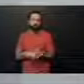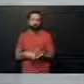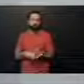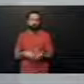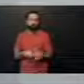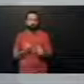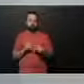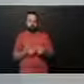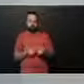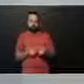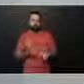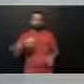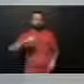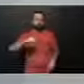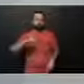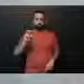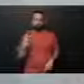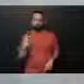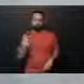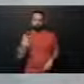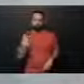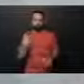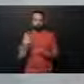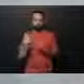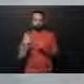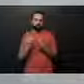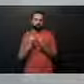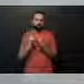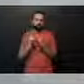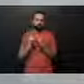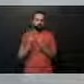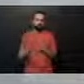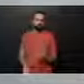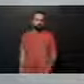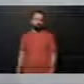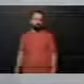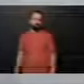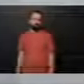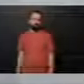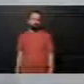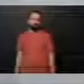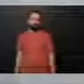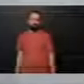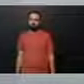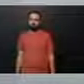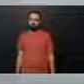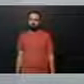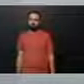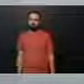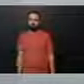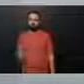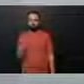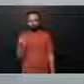Mais 9 unidades. Unidades eu vou compor agora, para depois continuar fazendo a